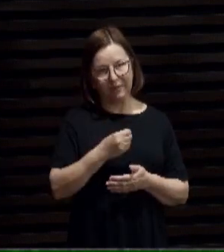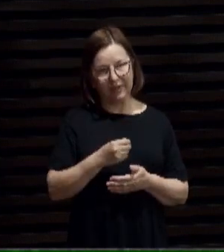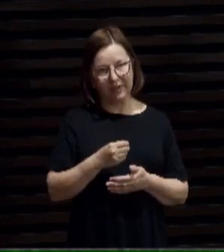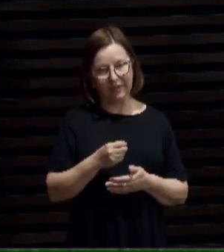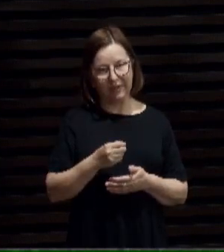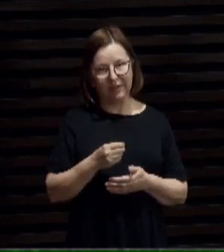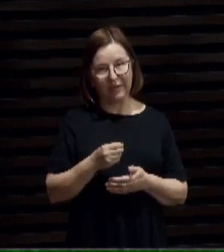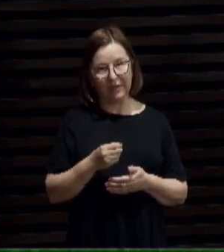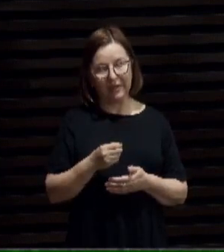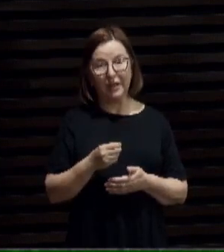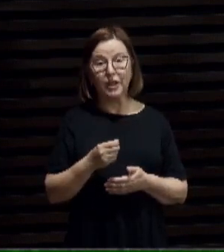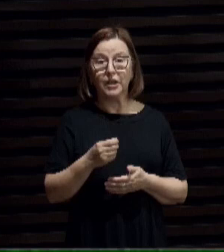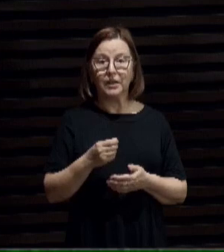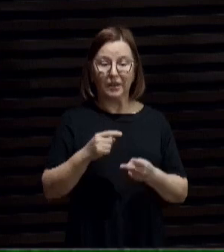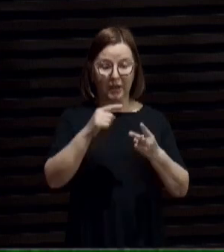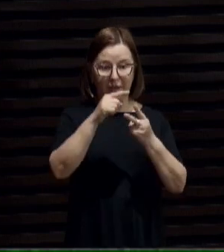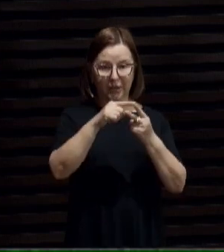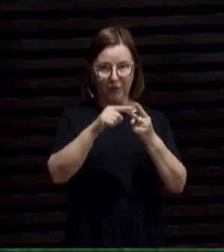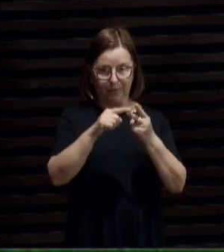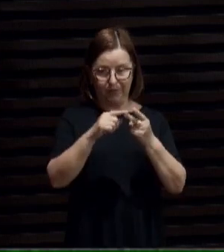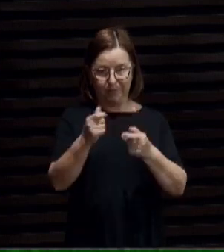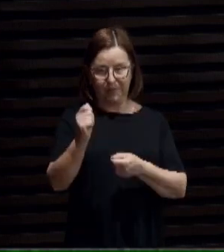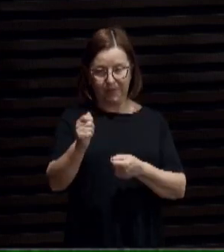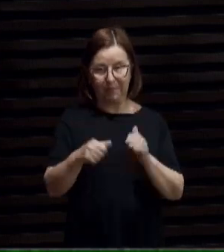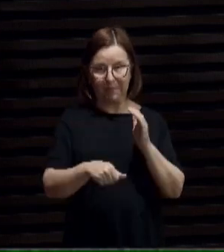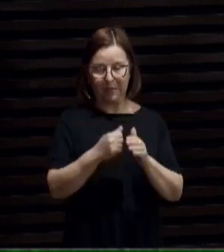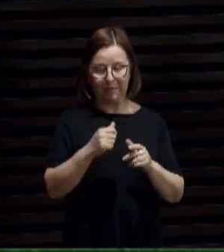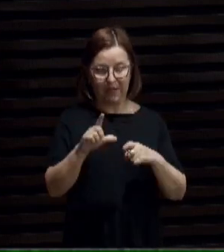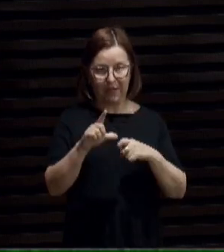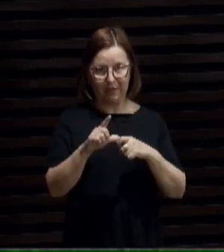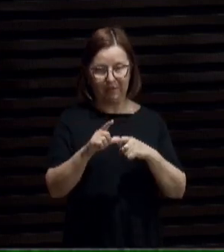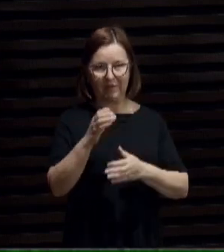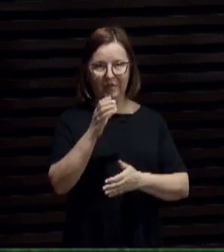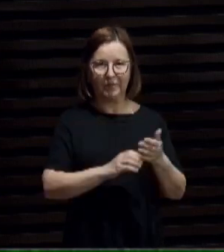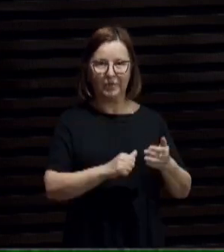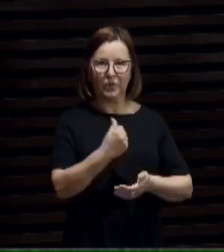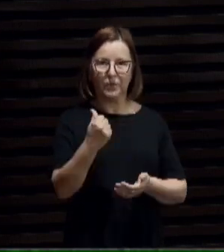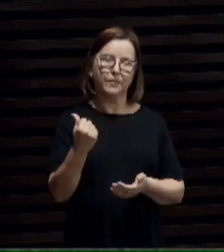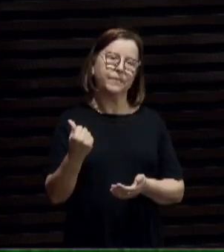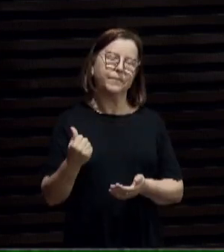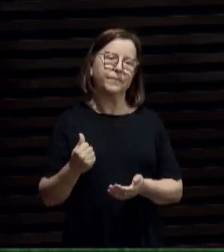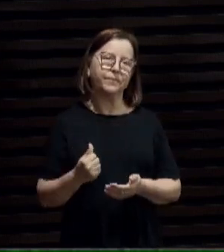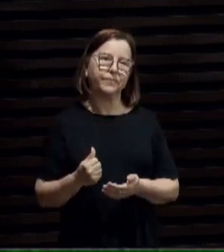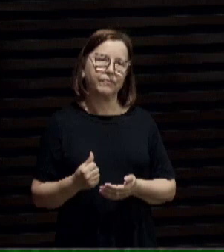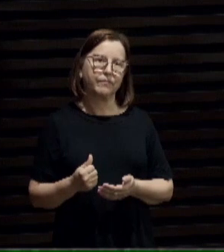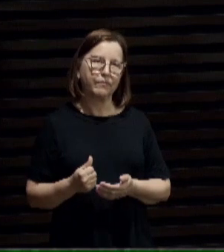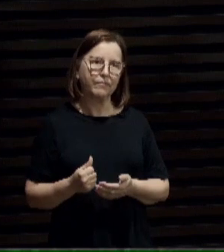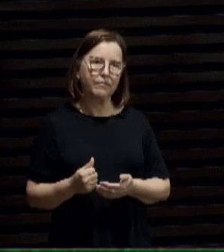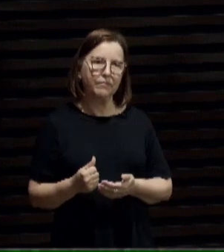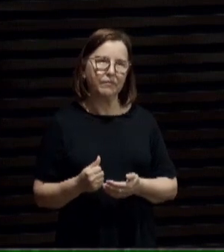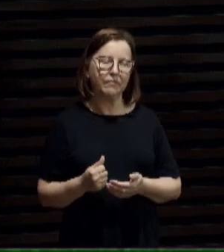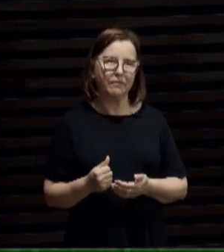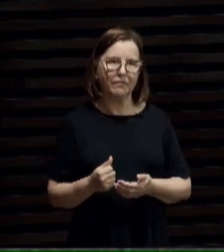pescarias. A primeira pescaria está registrada lá em Lucas, no capítulo 11, onde ele